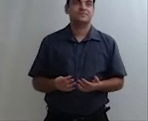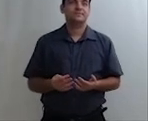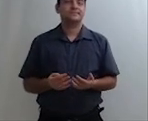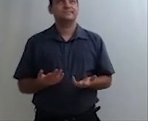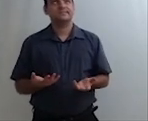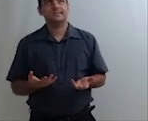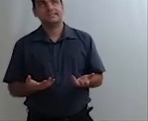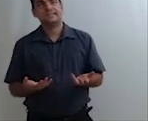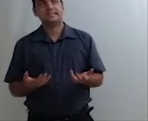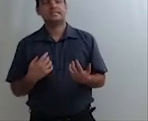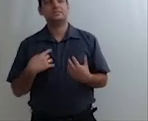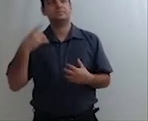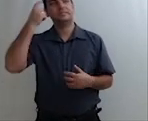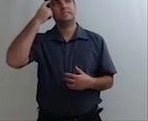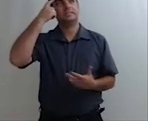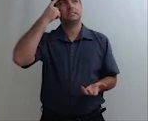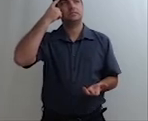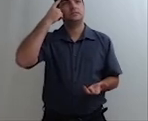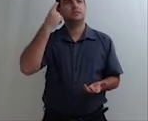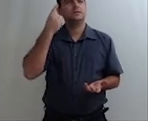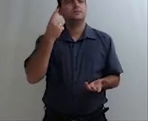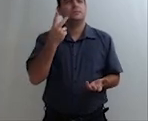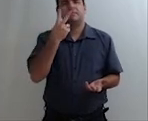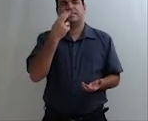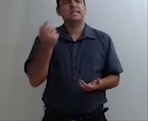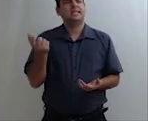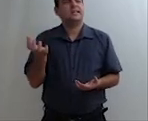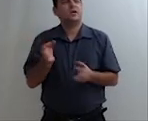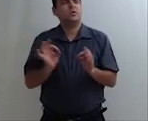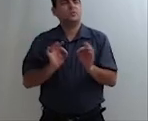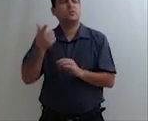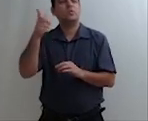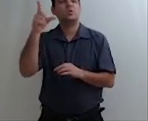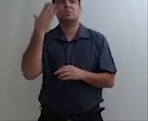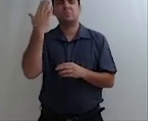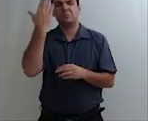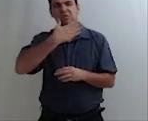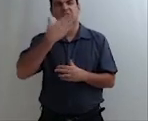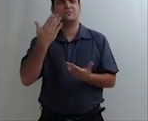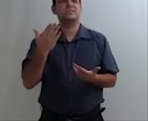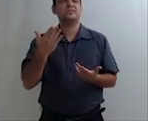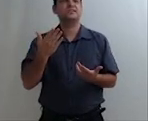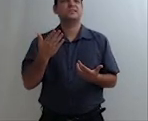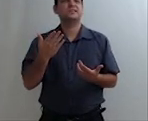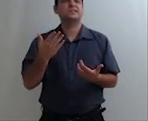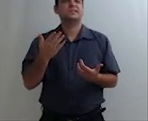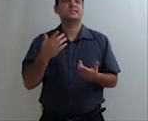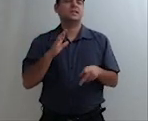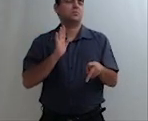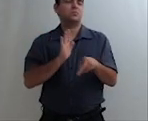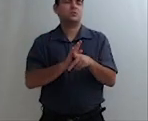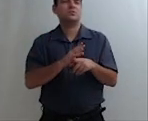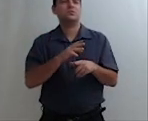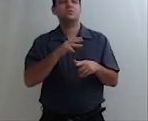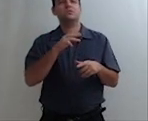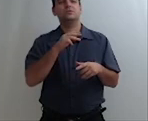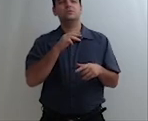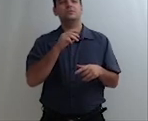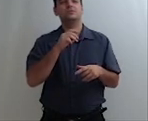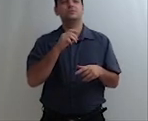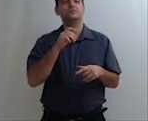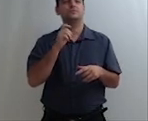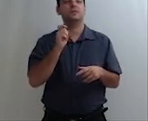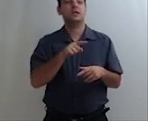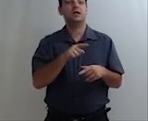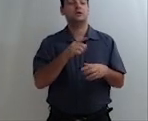eh ele pretende uma prova que o magistrado eh já